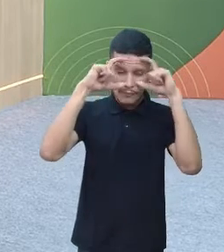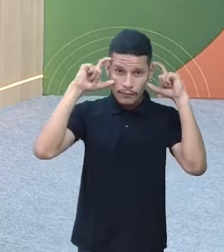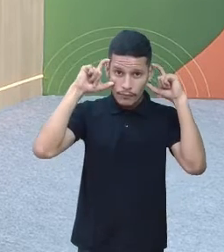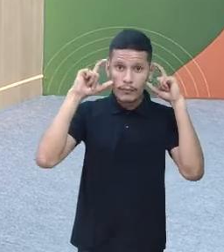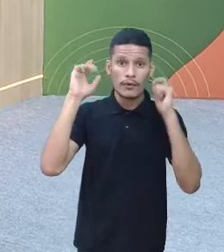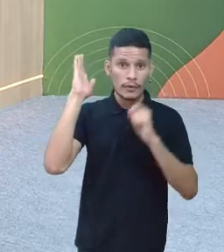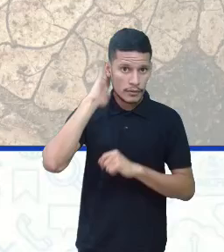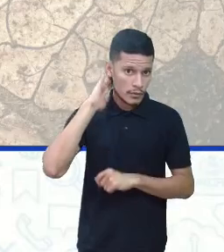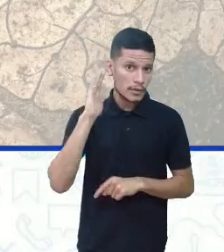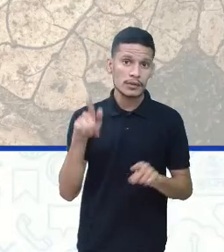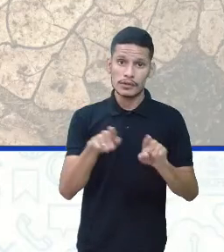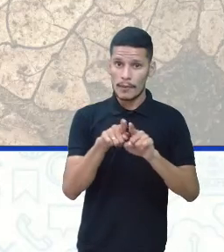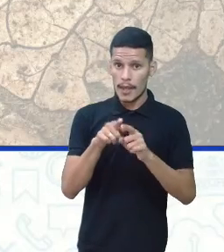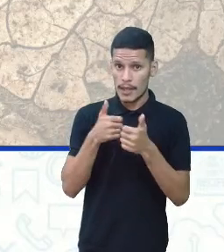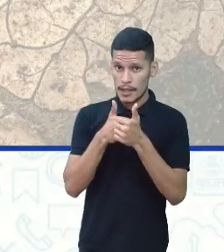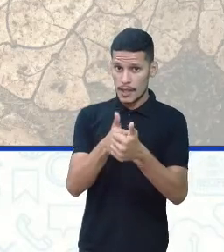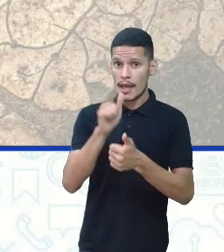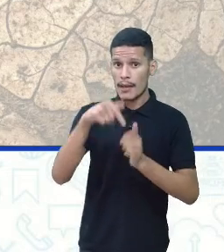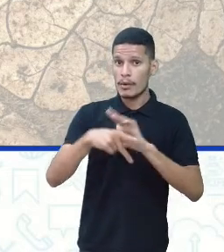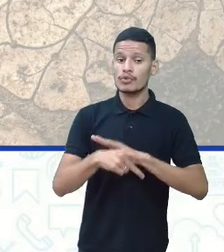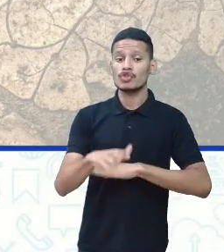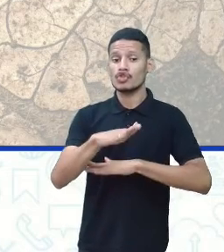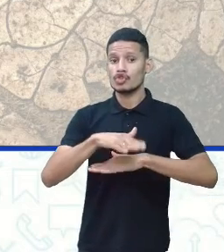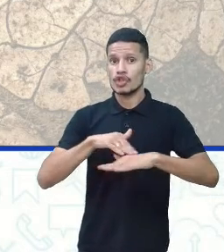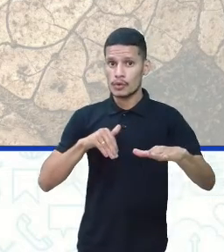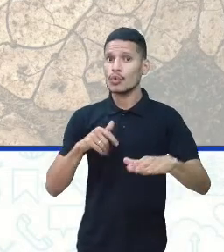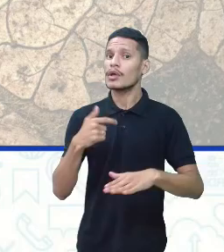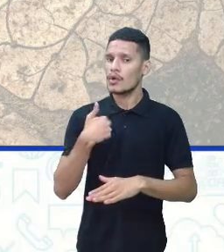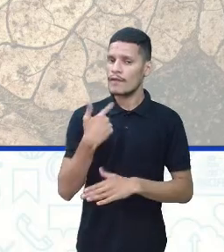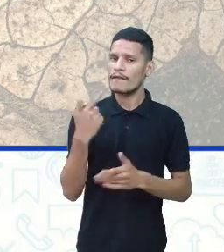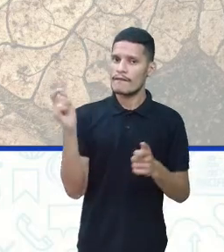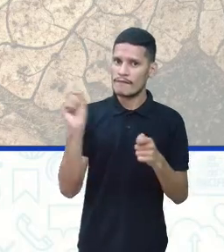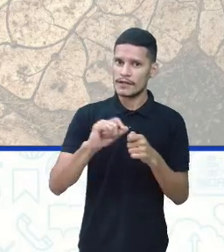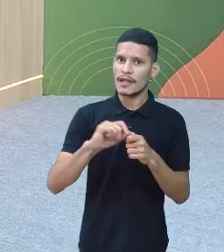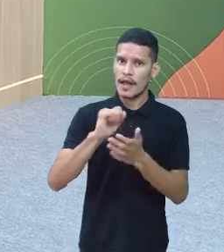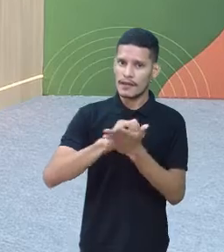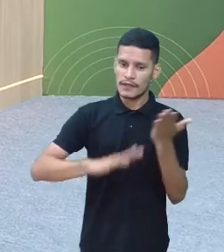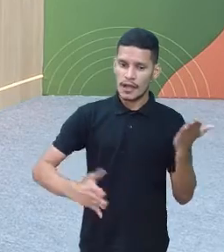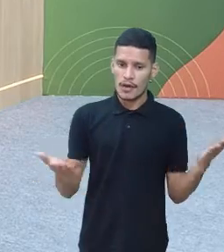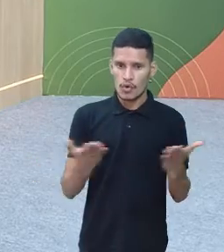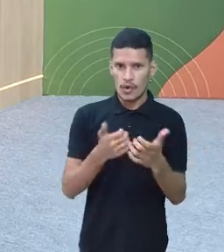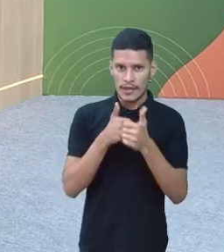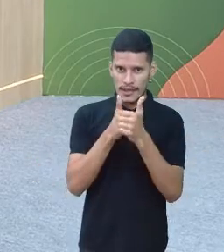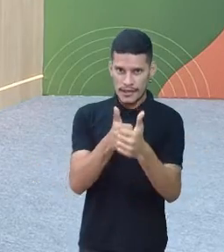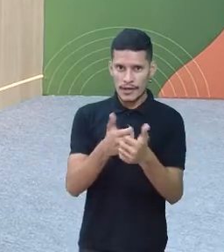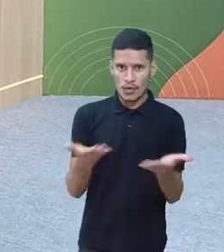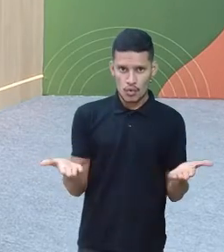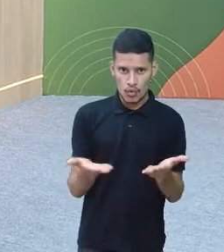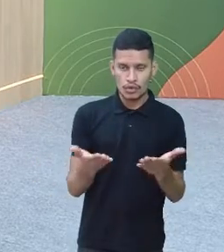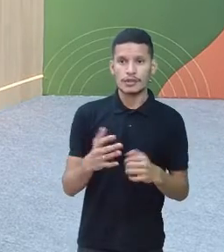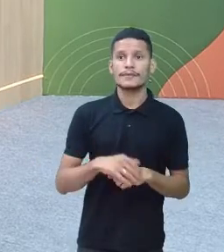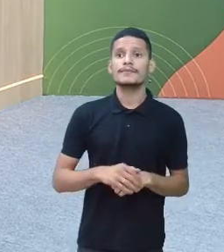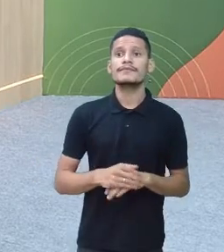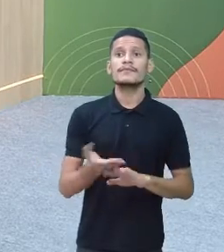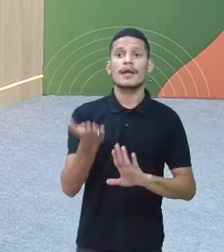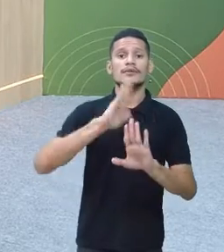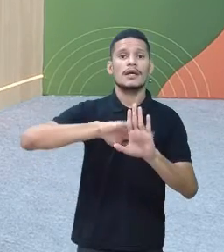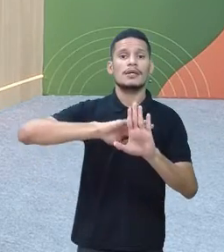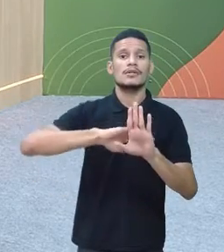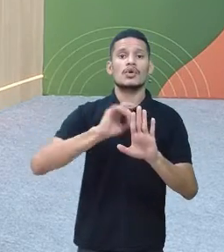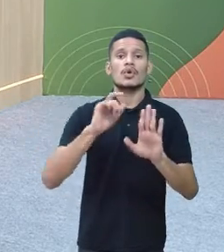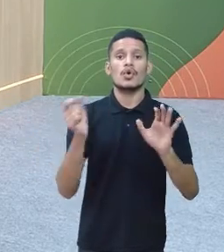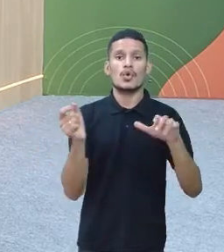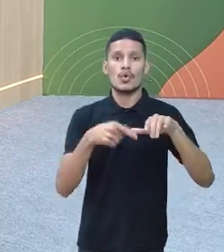Tem um guia, que é o chamador, né? Inclusive a gente vai fazer essa atividade de guia aqui, que fica atrás do gol